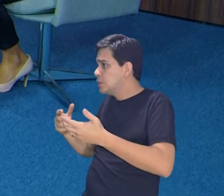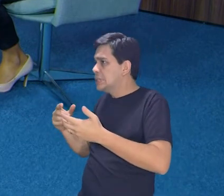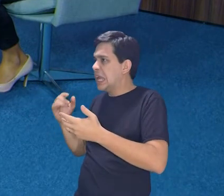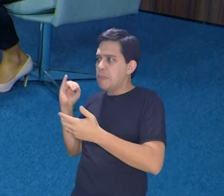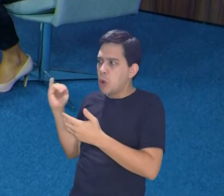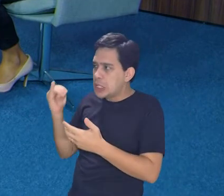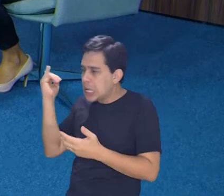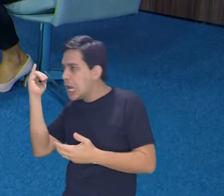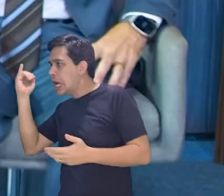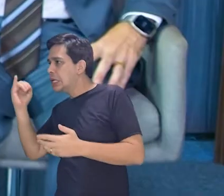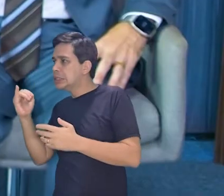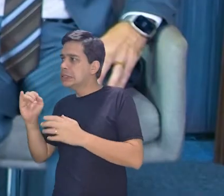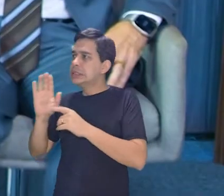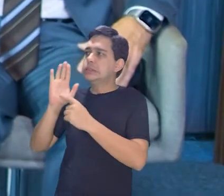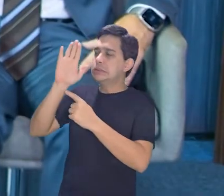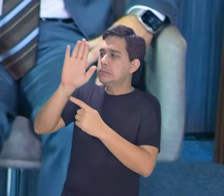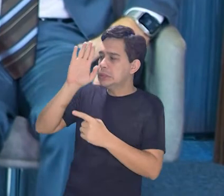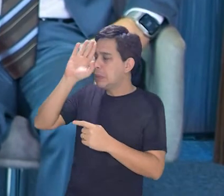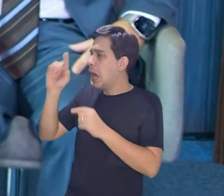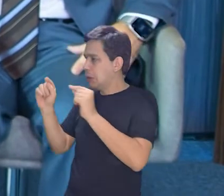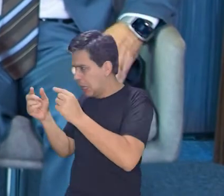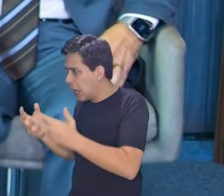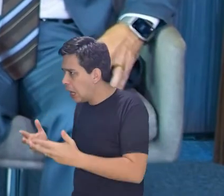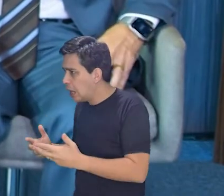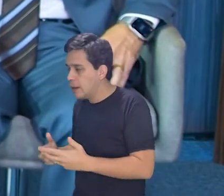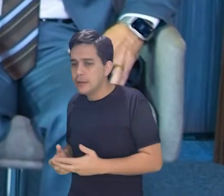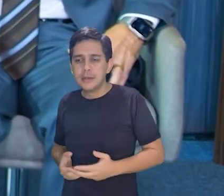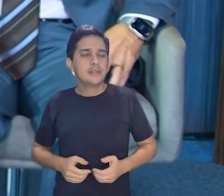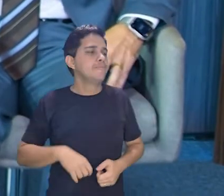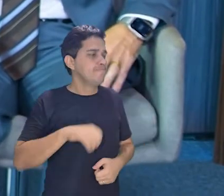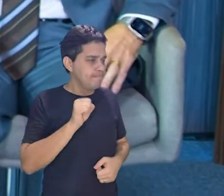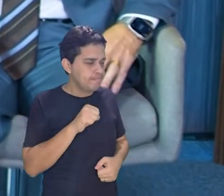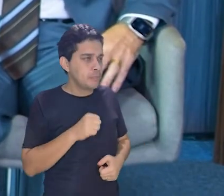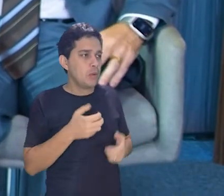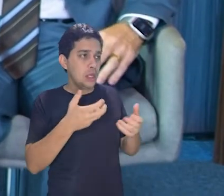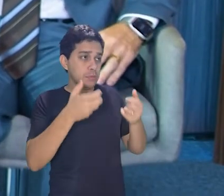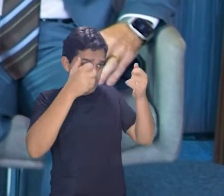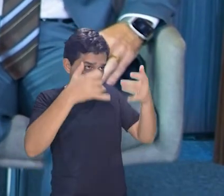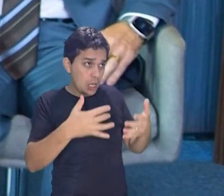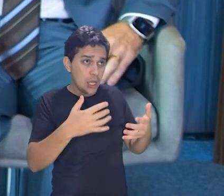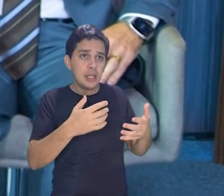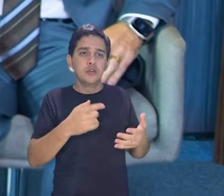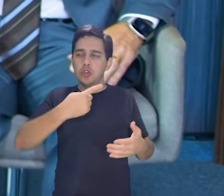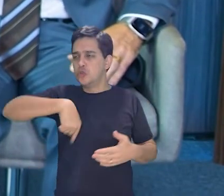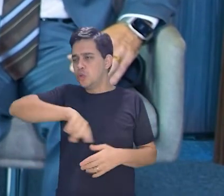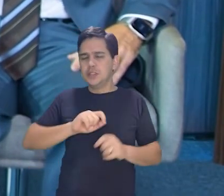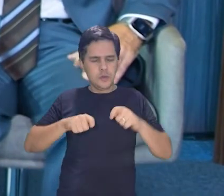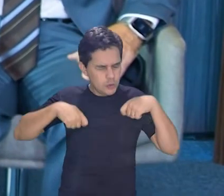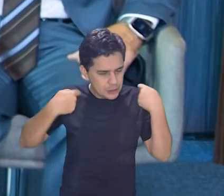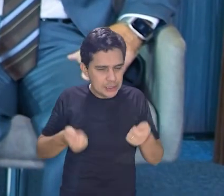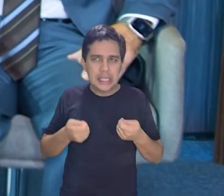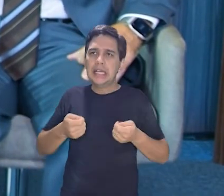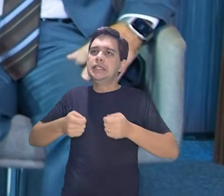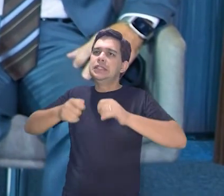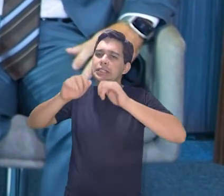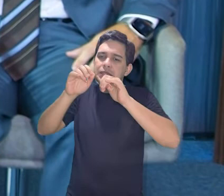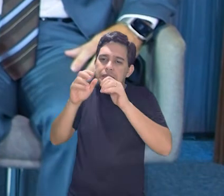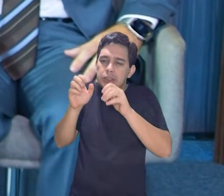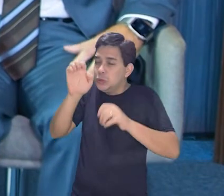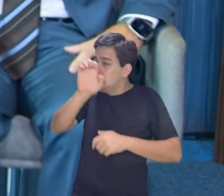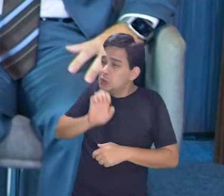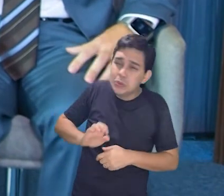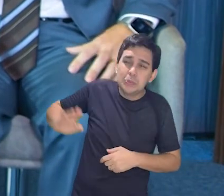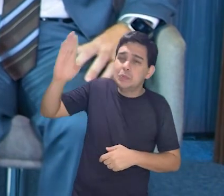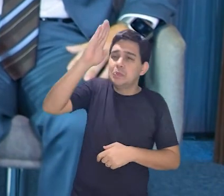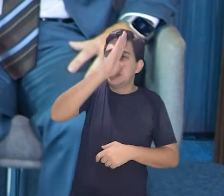importante ressaltar? Eu acredito que, na verdade, estamos todos aí nacionalmente em busca da implementação plena dessa lei. Ela traz uma